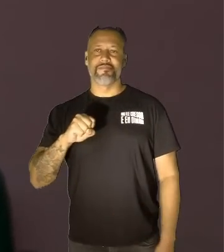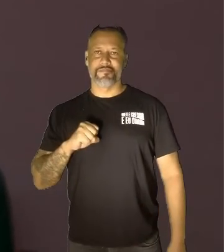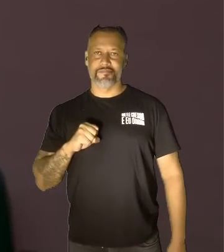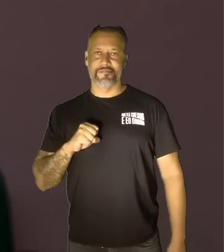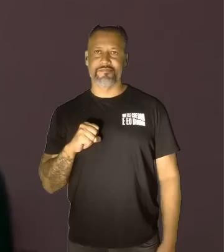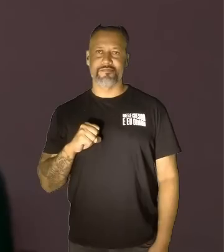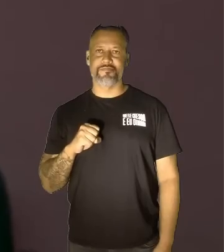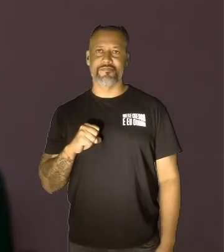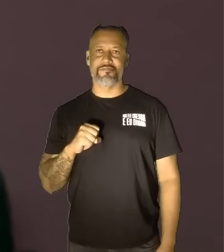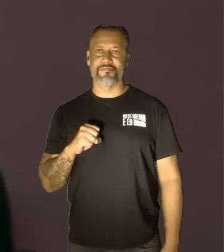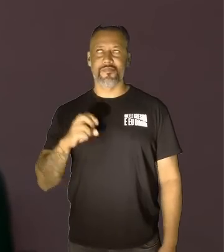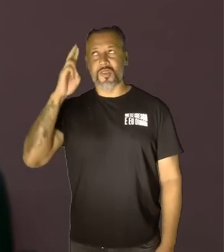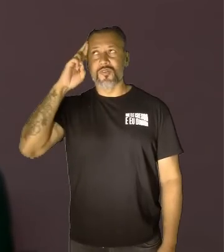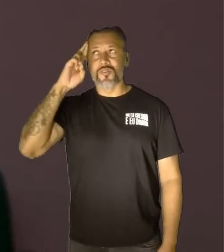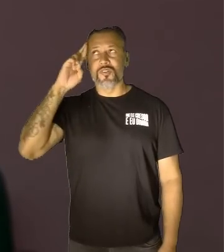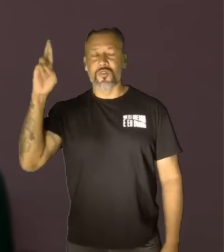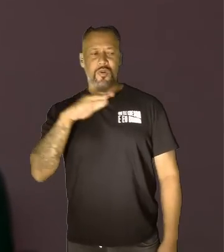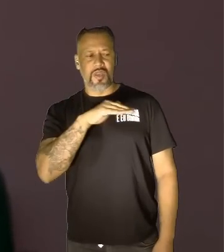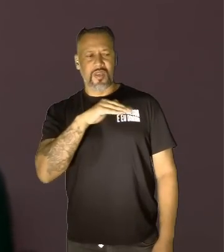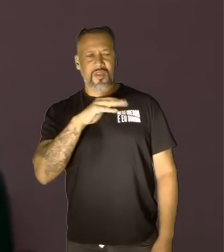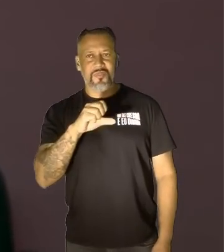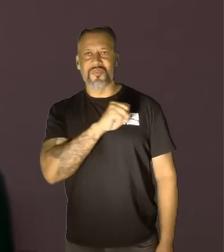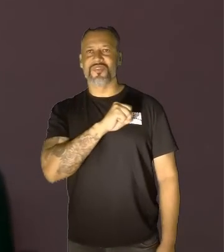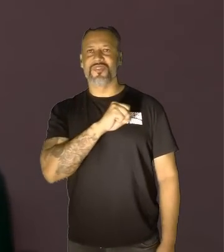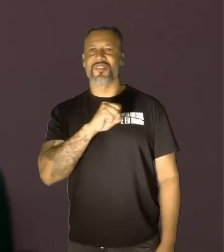E o Senhor chamou Samuel pela terceira vez.